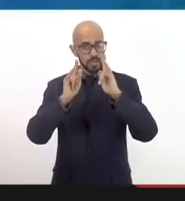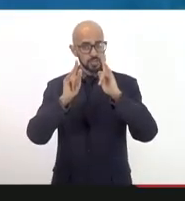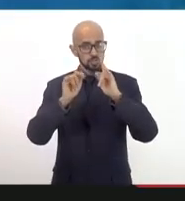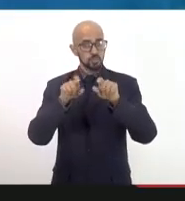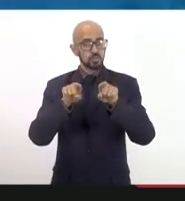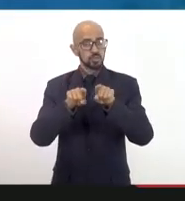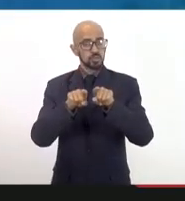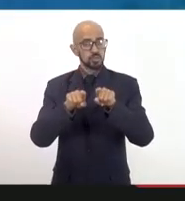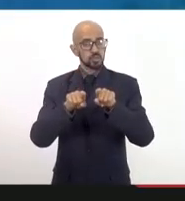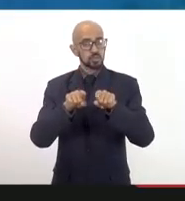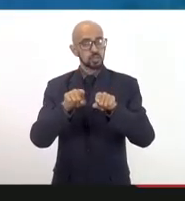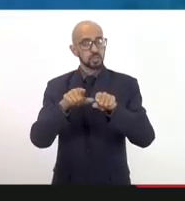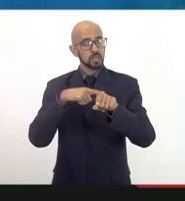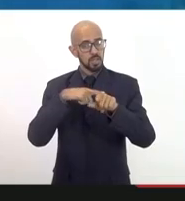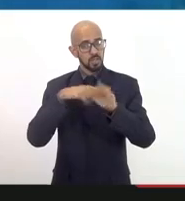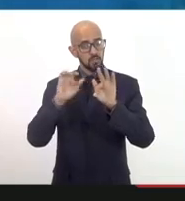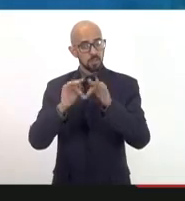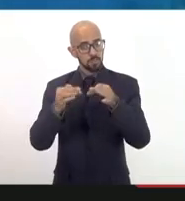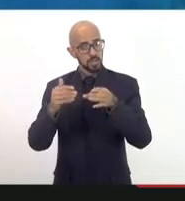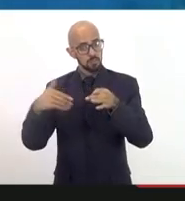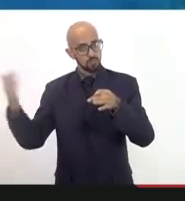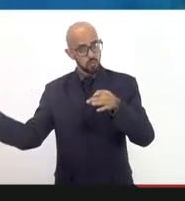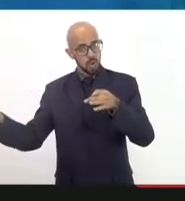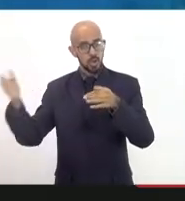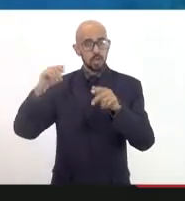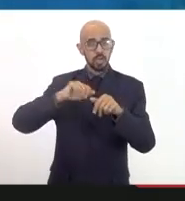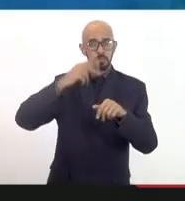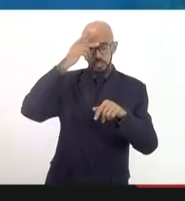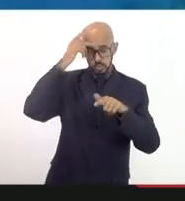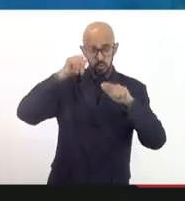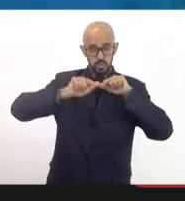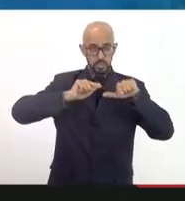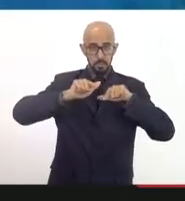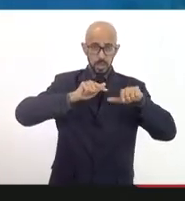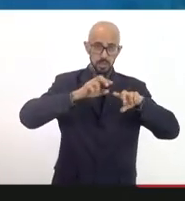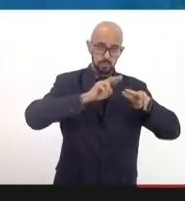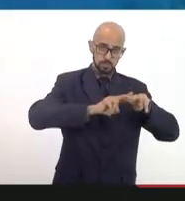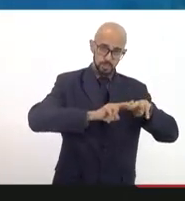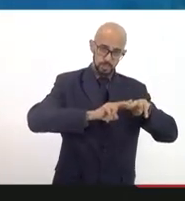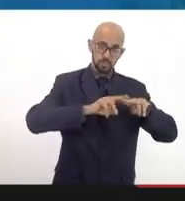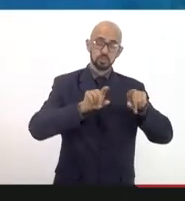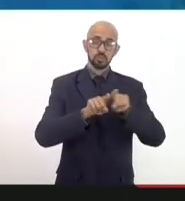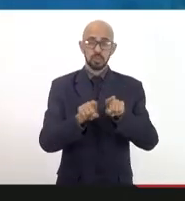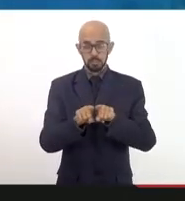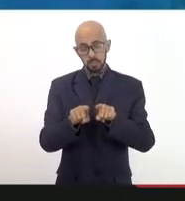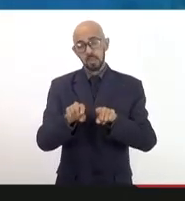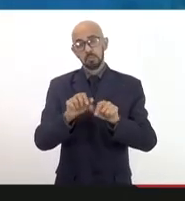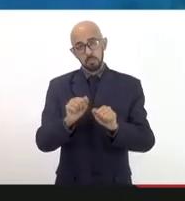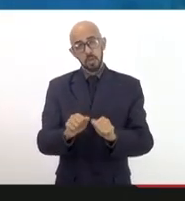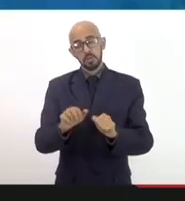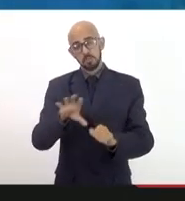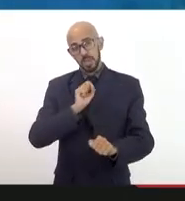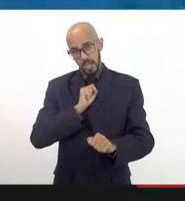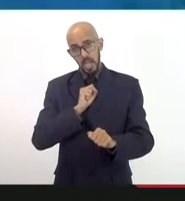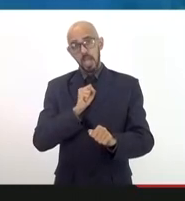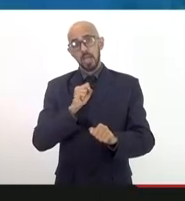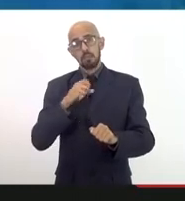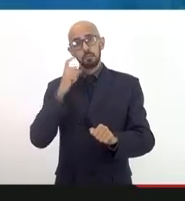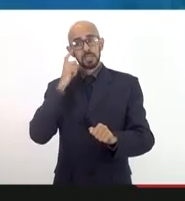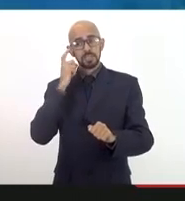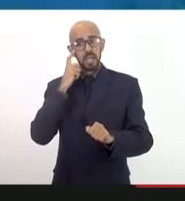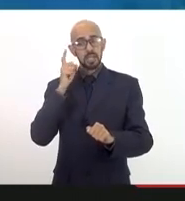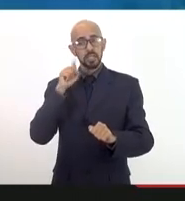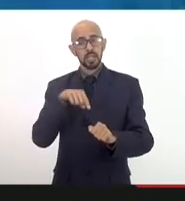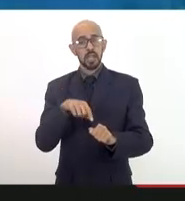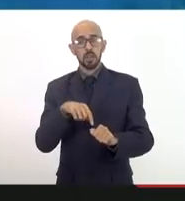fora do presídio, o porteiro do prédio vai se contaminar, as pessoas vão usar os mesmos locais. Ou seja, não acreditar que essa é uma doença romântica,